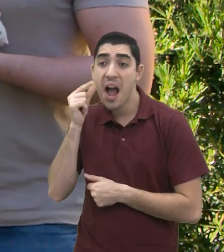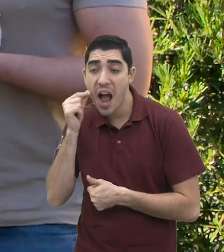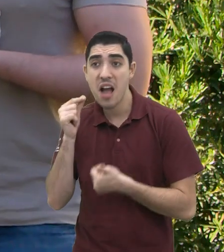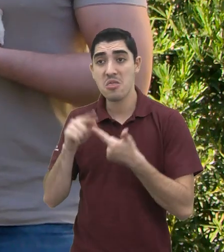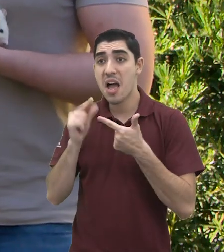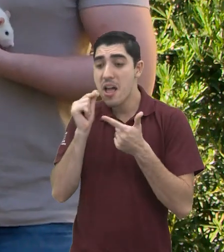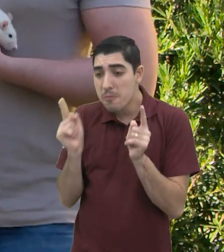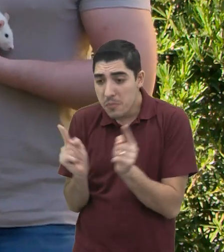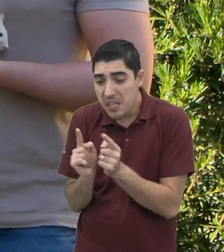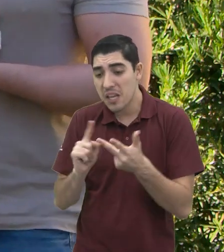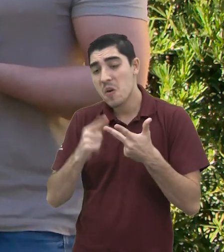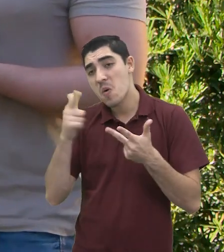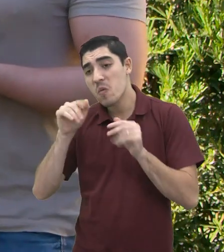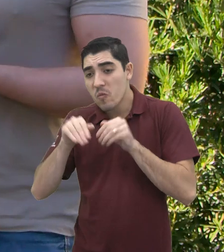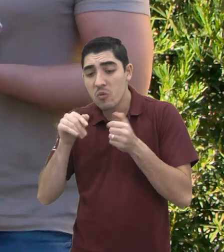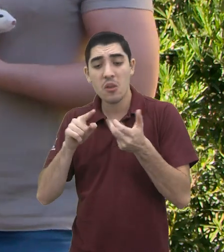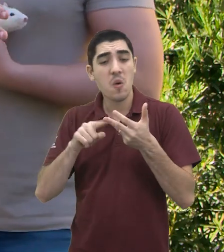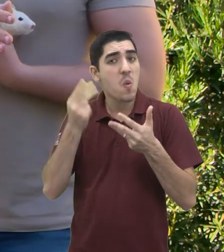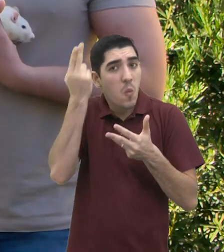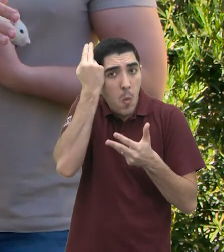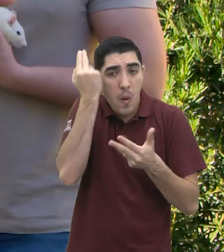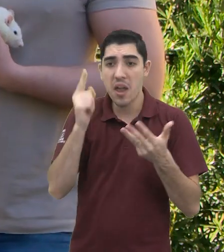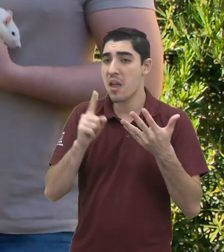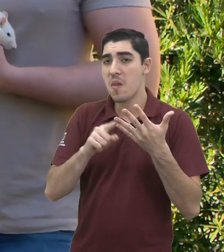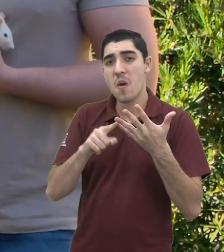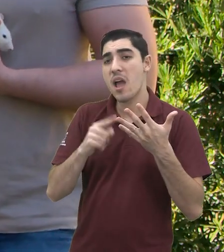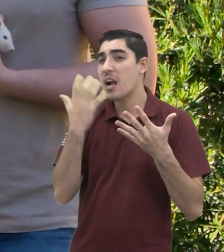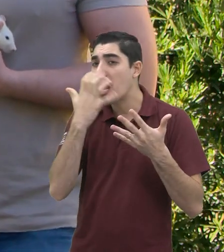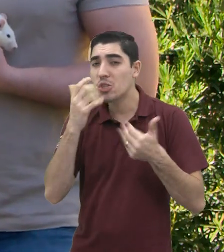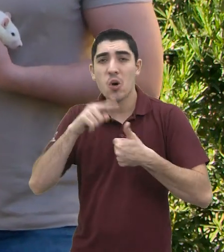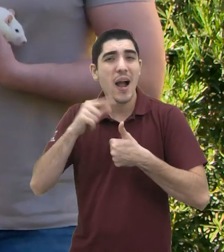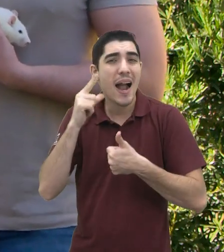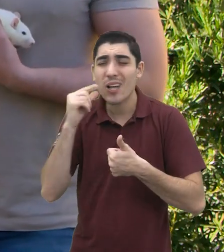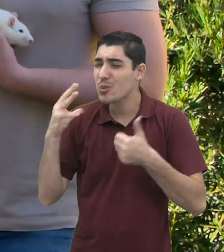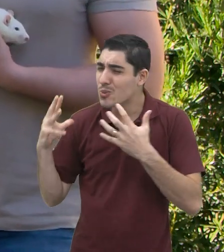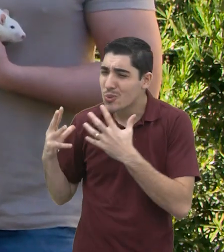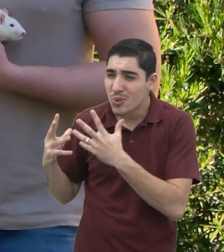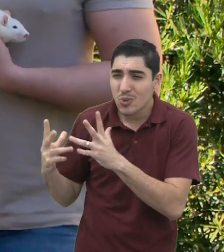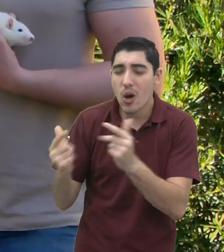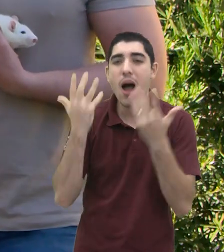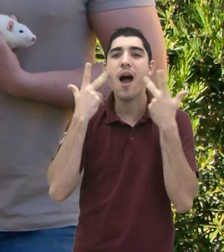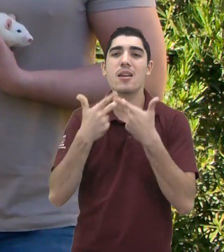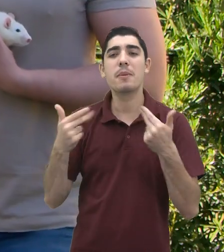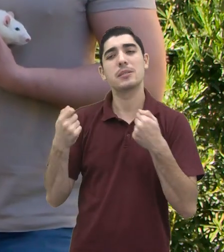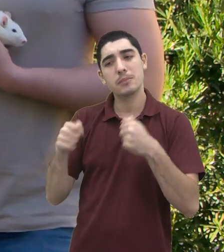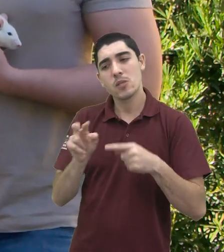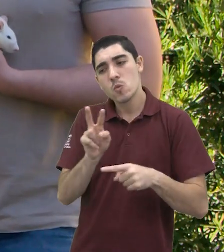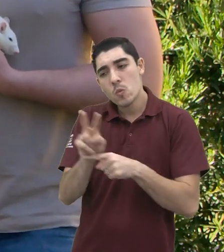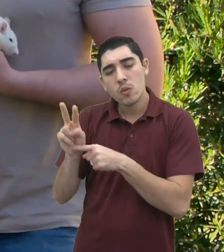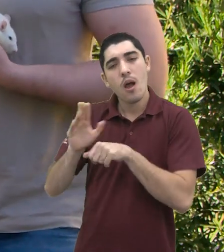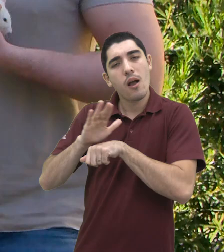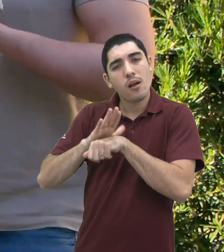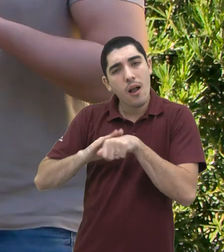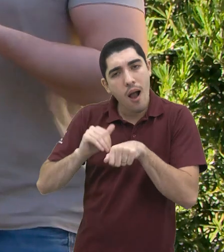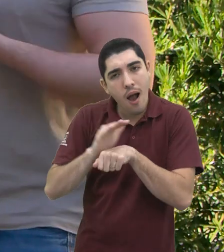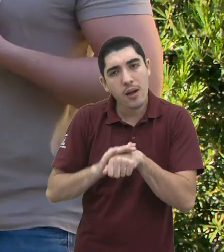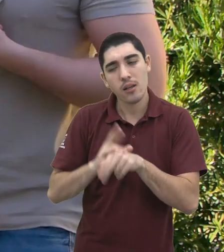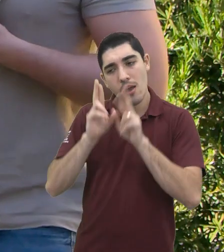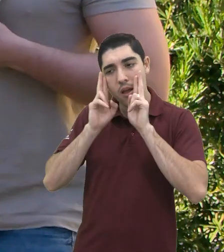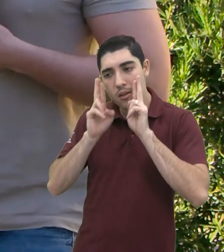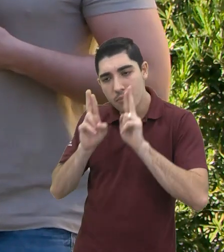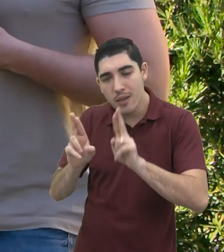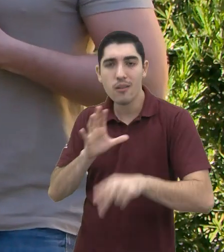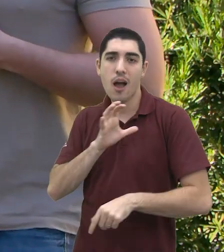se vai ser um rato, um hamster, outro roedor, um coelhinho ou mesmo um cachorro e um gato. Todos os animais precisam ser tratados com muito